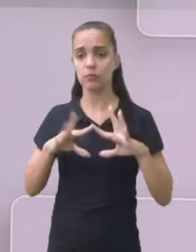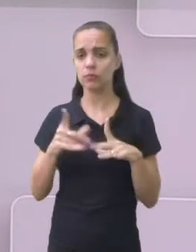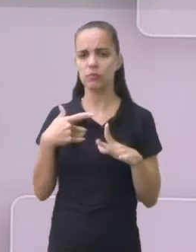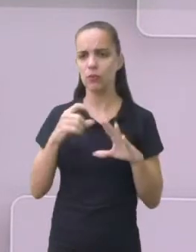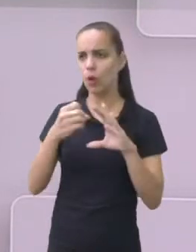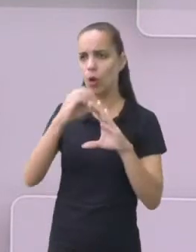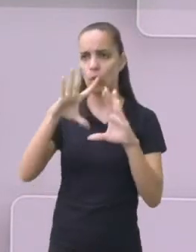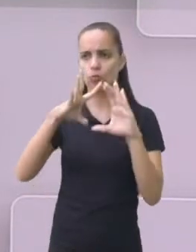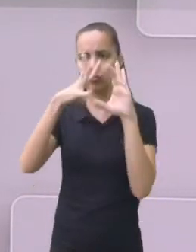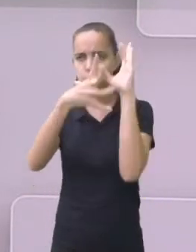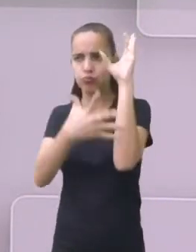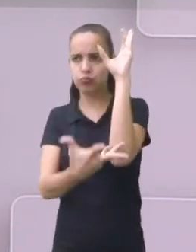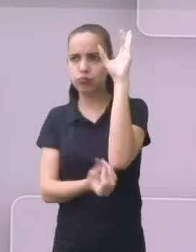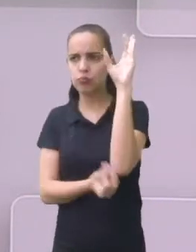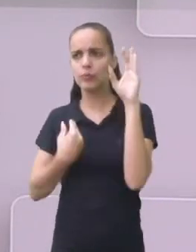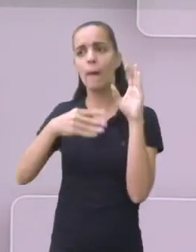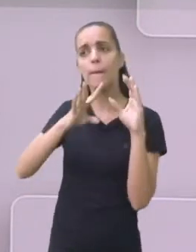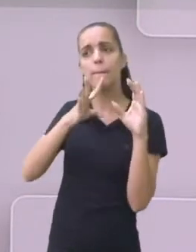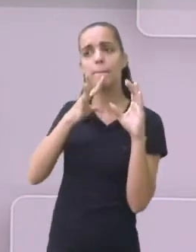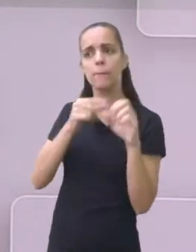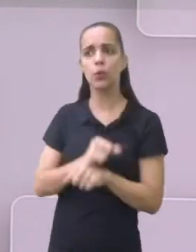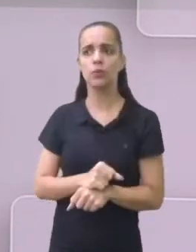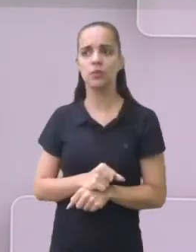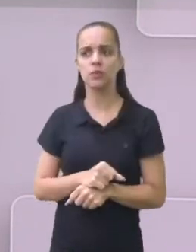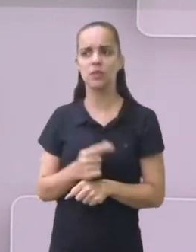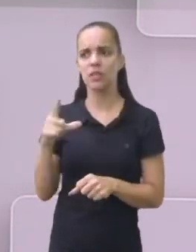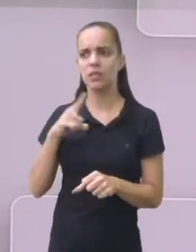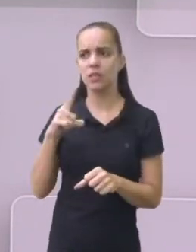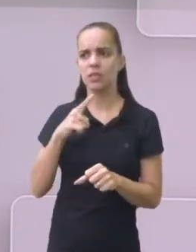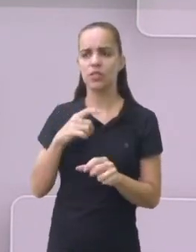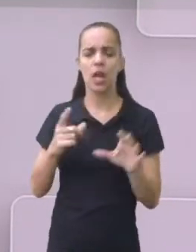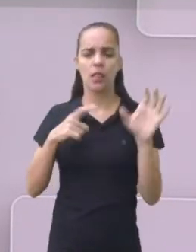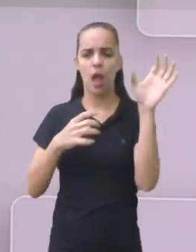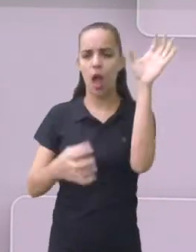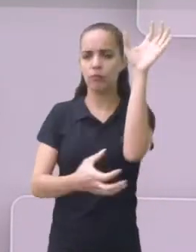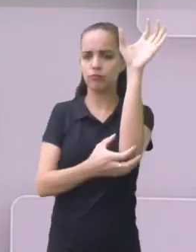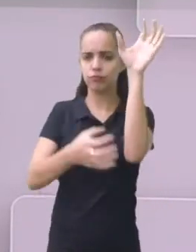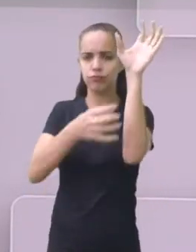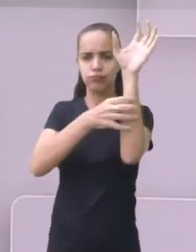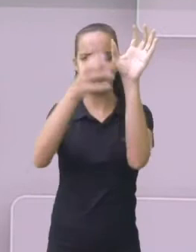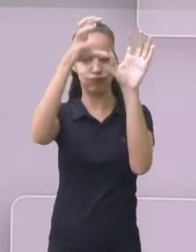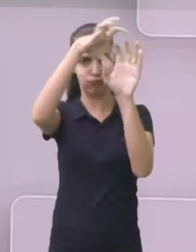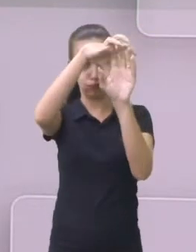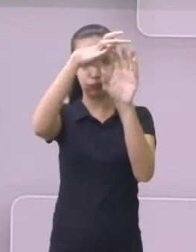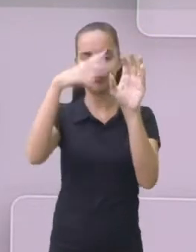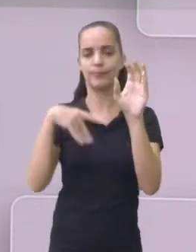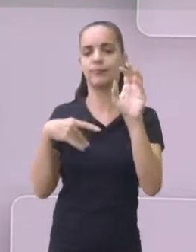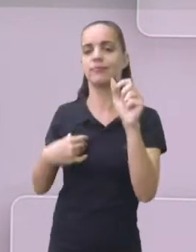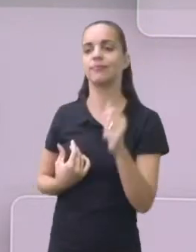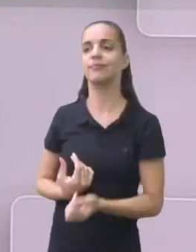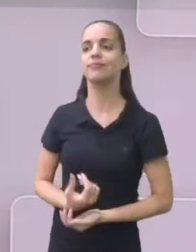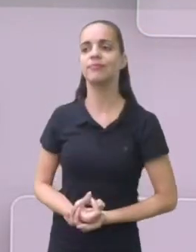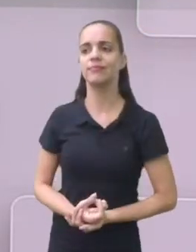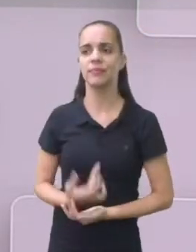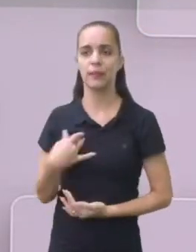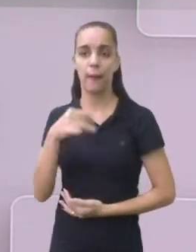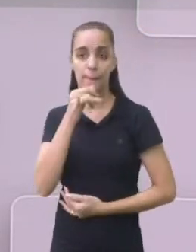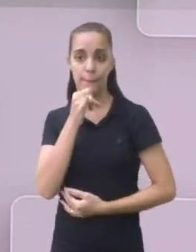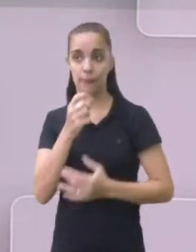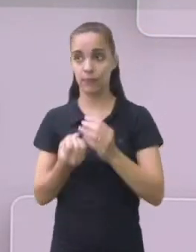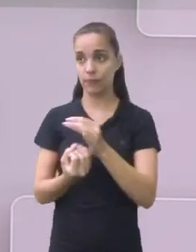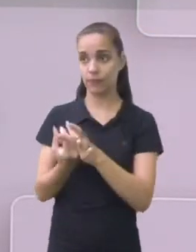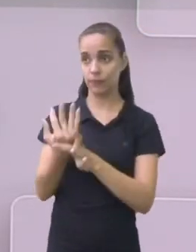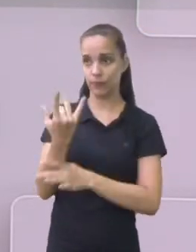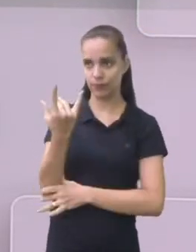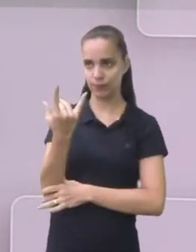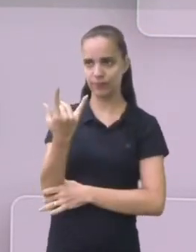de plantas completas, é porque elas têm todas essas partes que nós vamos descrever. Quando a planta ela